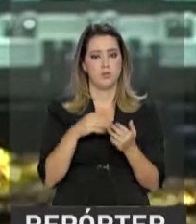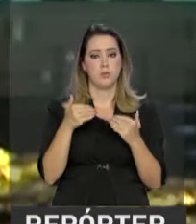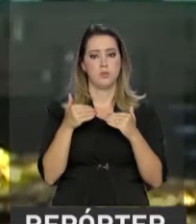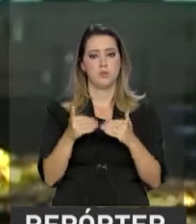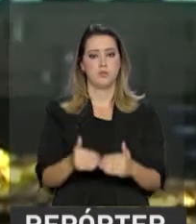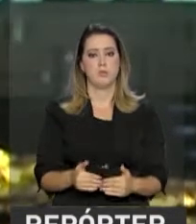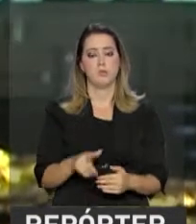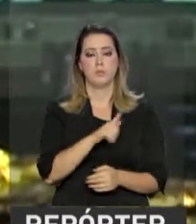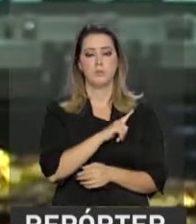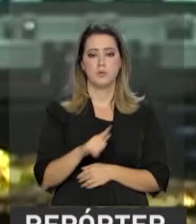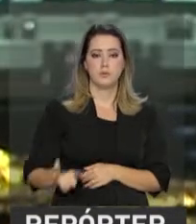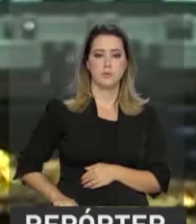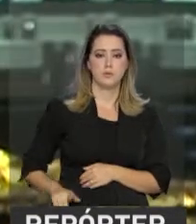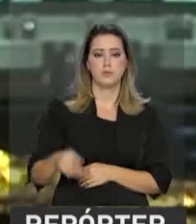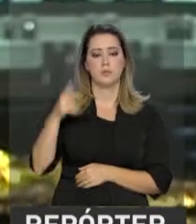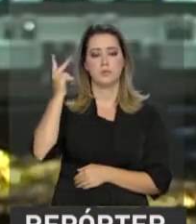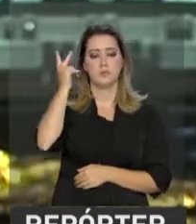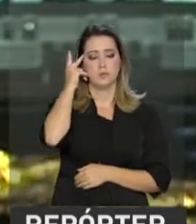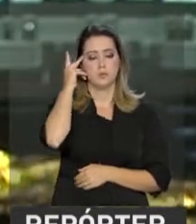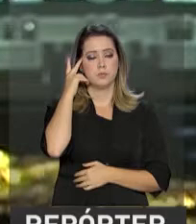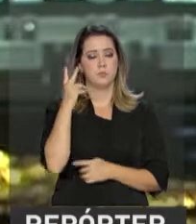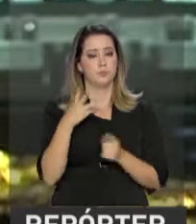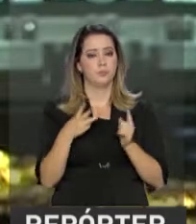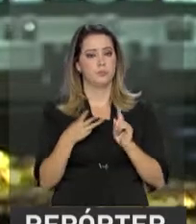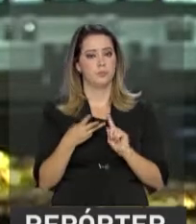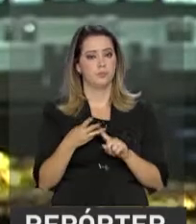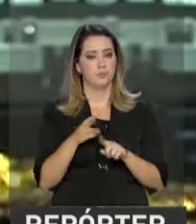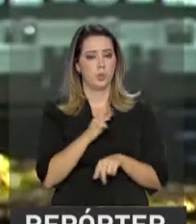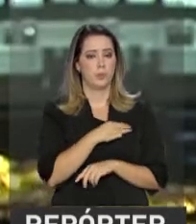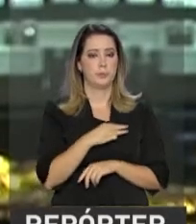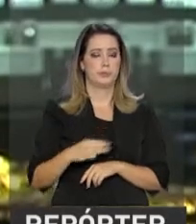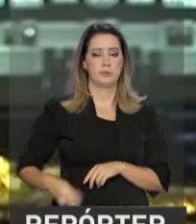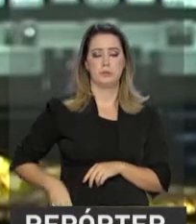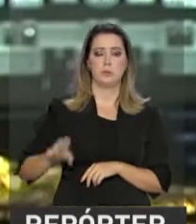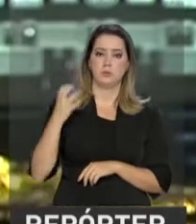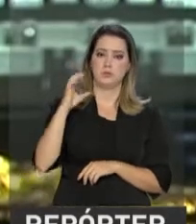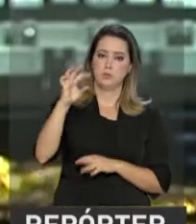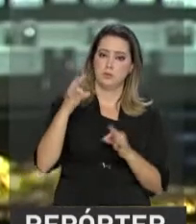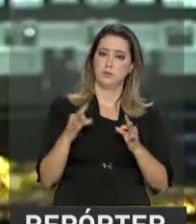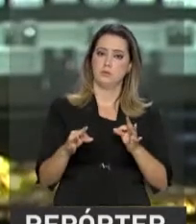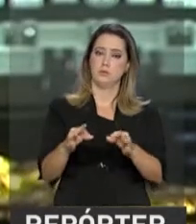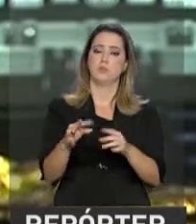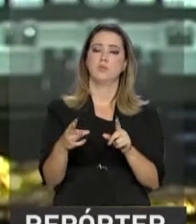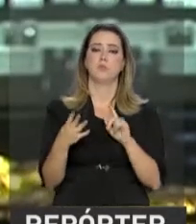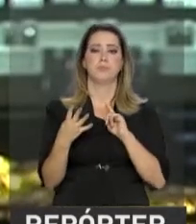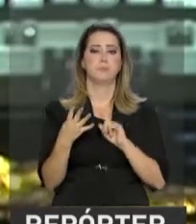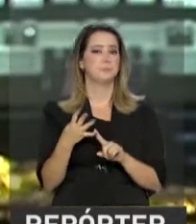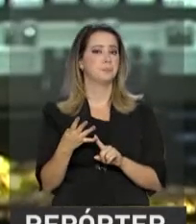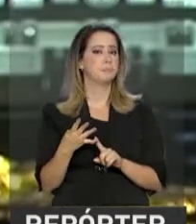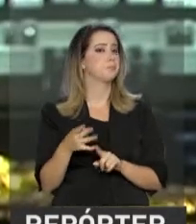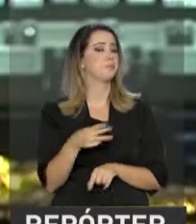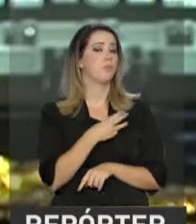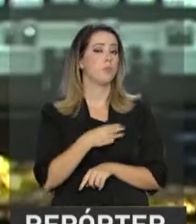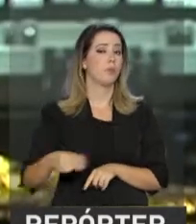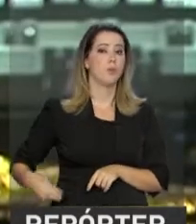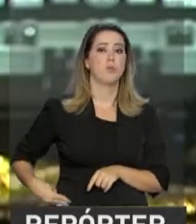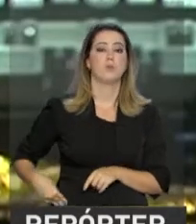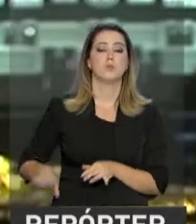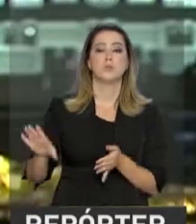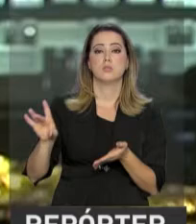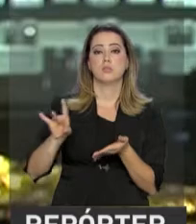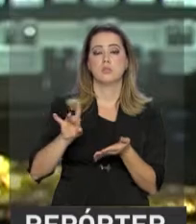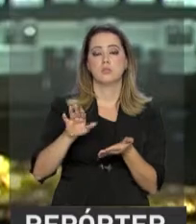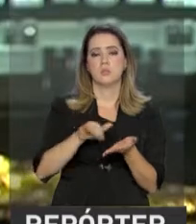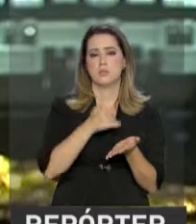do governador de são paulo geraldo alckmin o ministro da ciência e tecnologia gilberto kassab eo ministro da secretaria geral